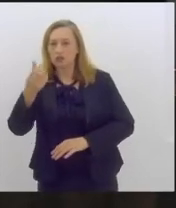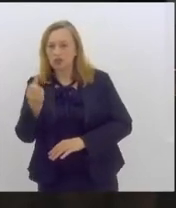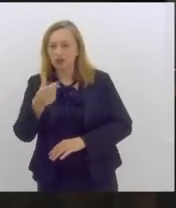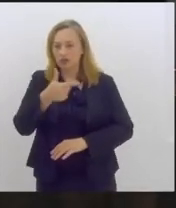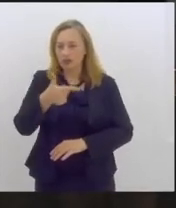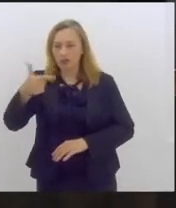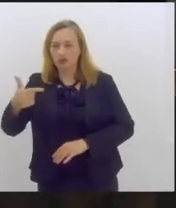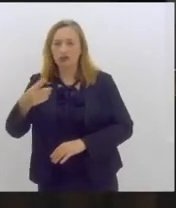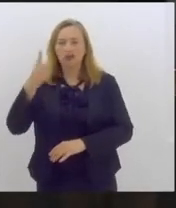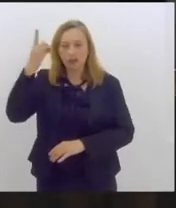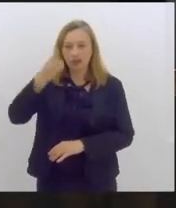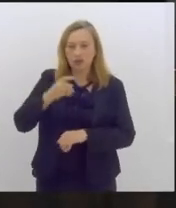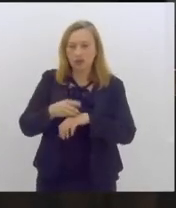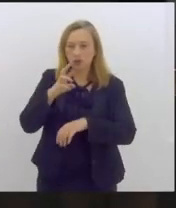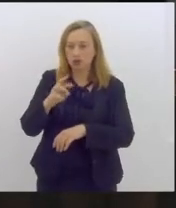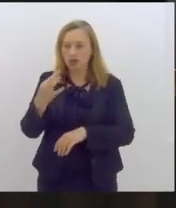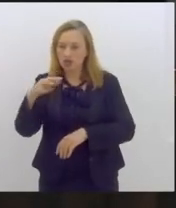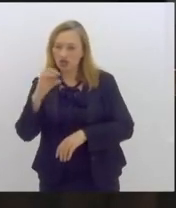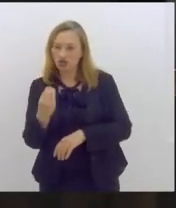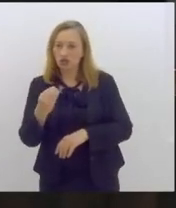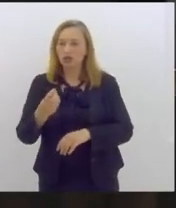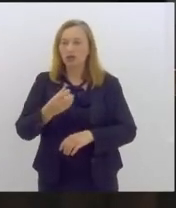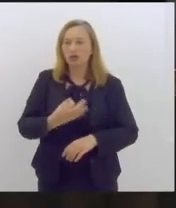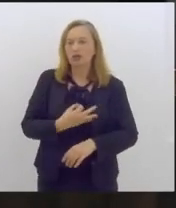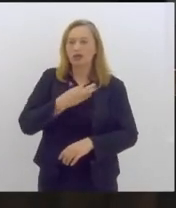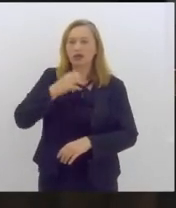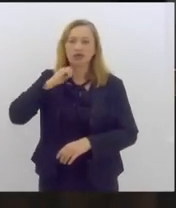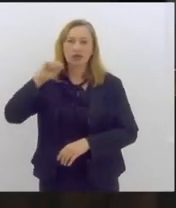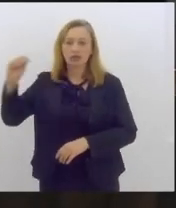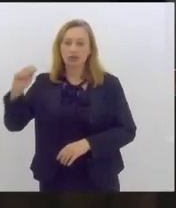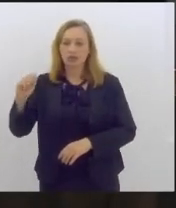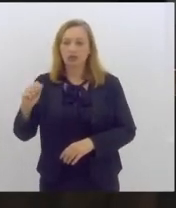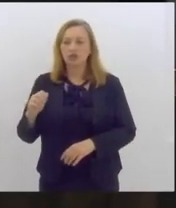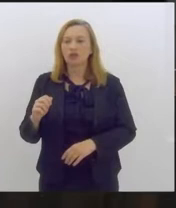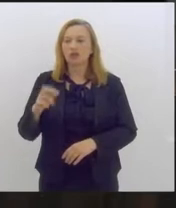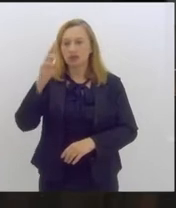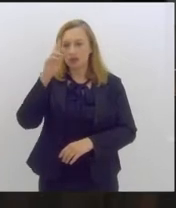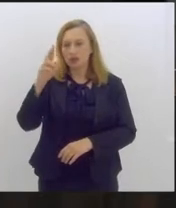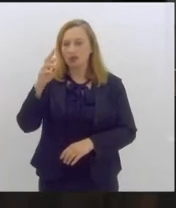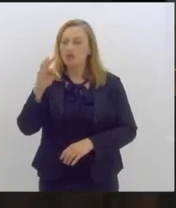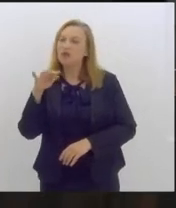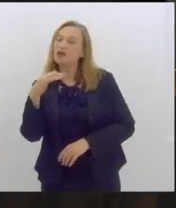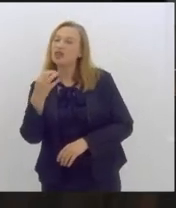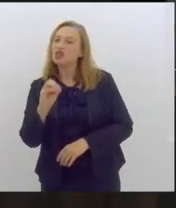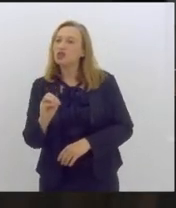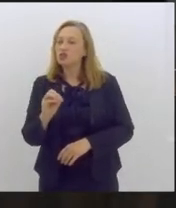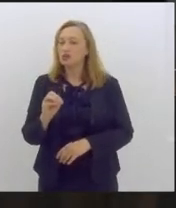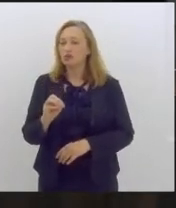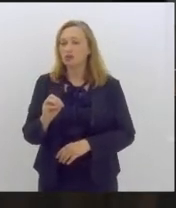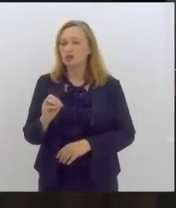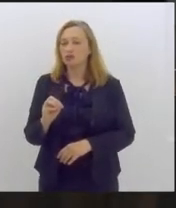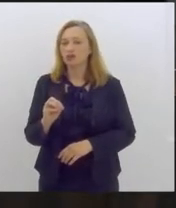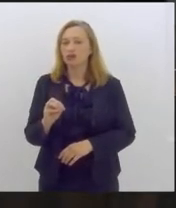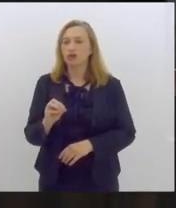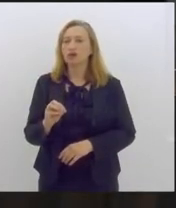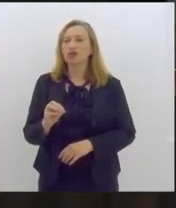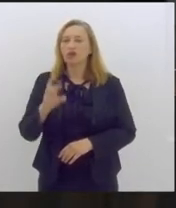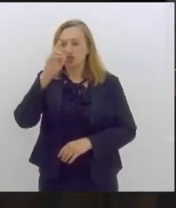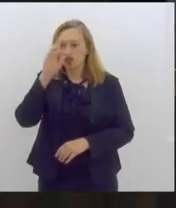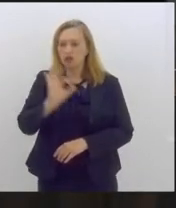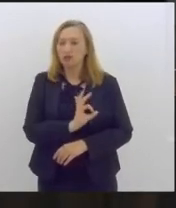autoria Deputado Dr Serginho concede medalha Tiradentes e respectivo diploma ao seu dentista senhor Fabrício Fernandes da Silva moça